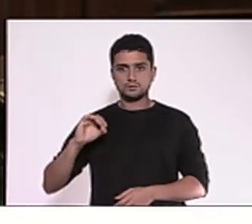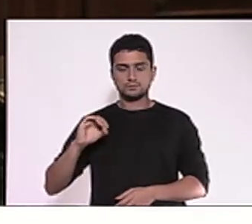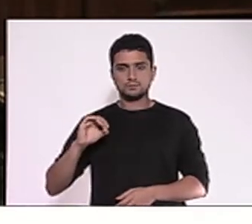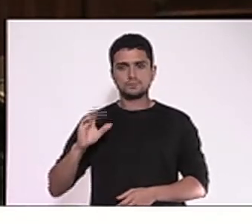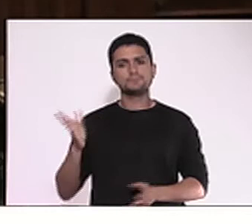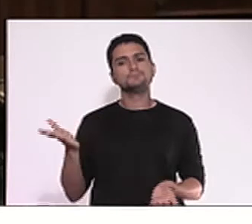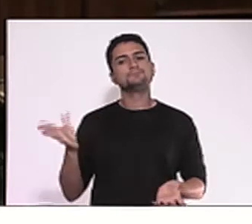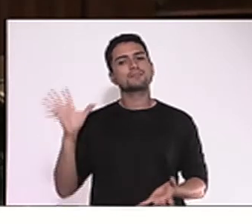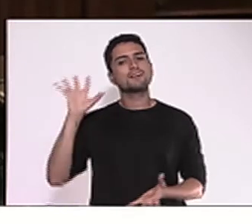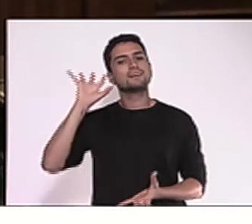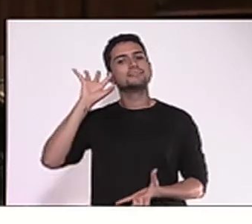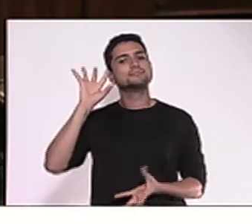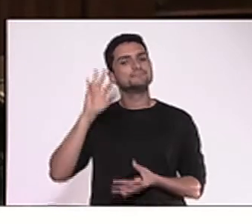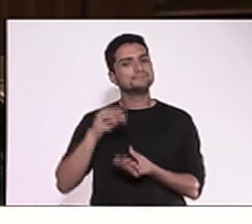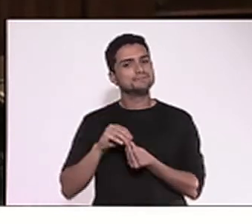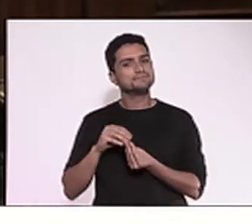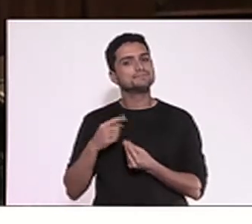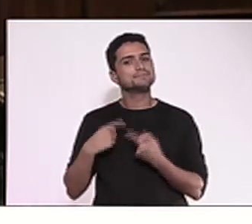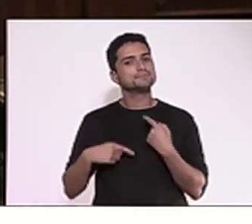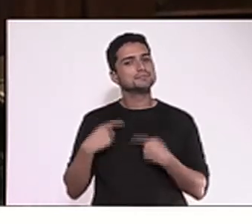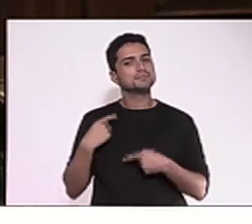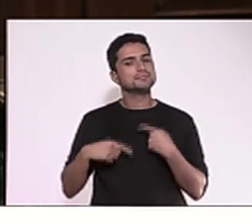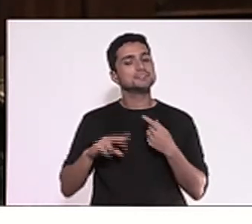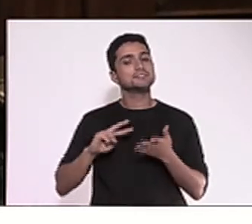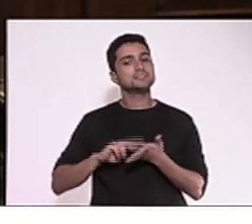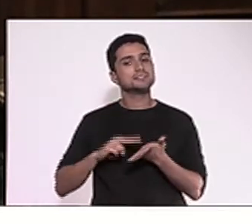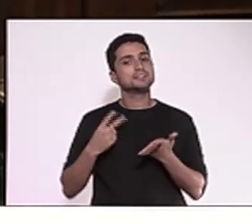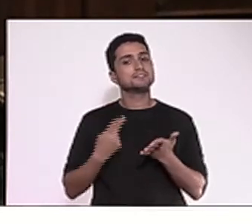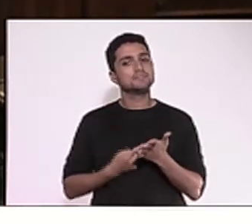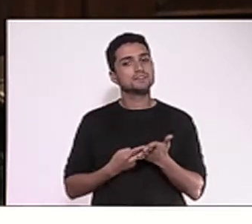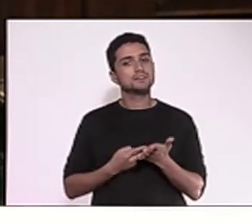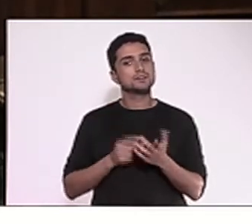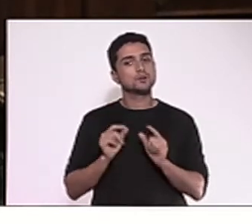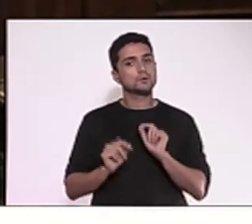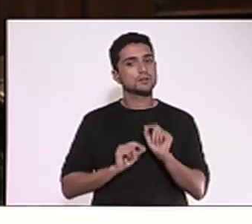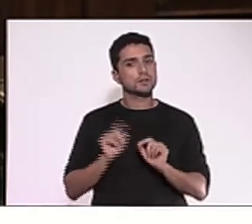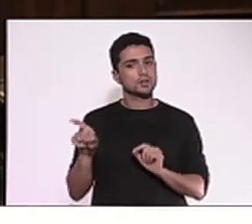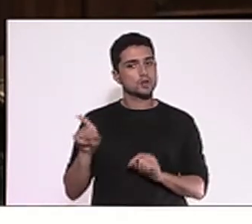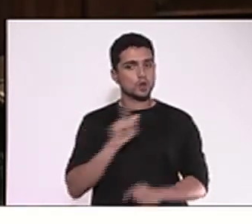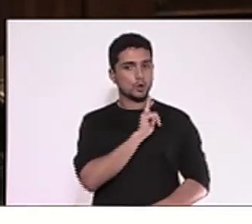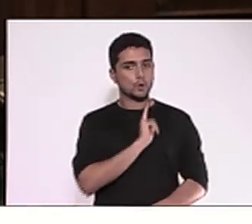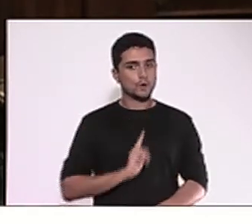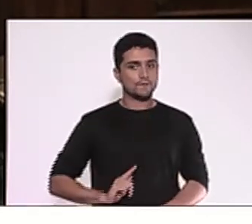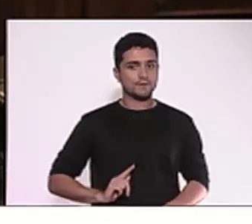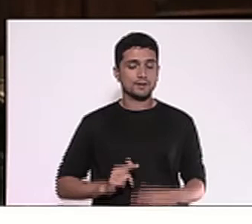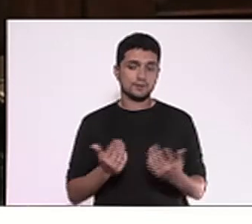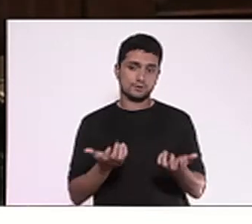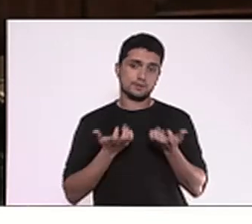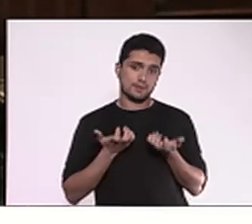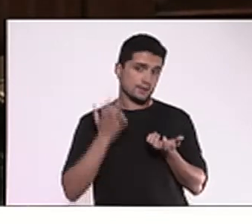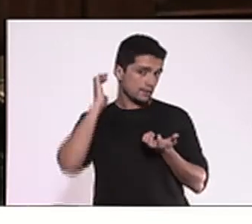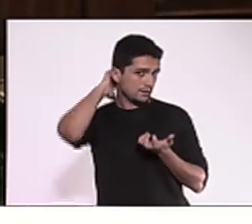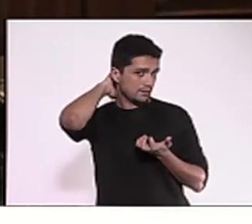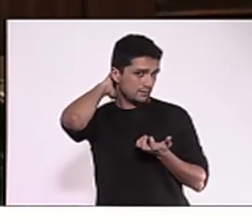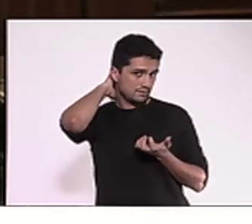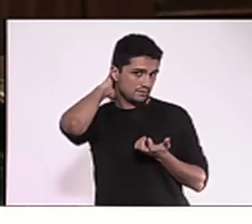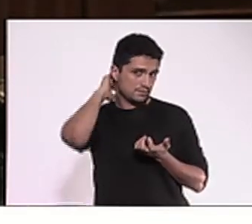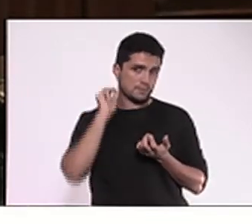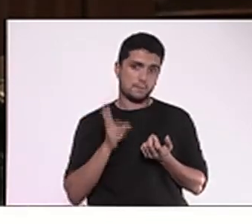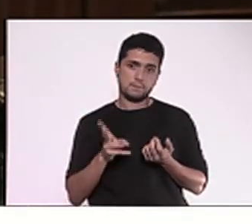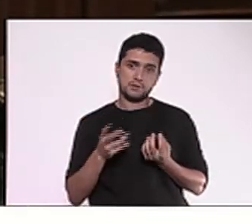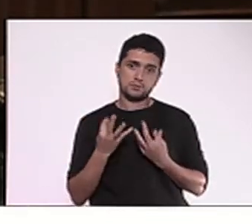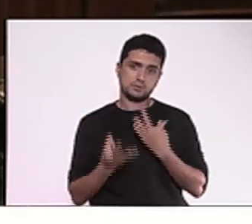minha interpretação política faz sentido, isso quer dizer que o governo Witzel quer ter a mesma salvaguarda, o mesmo